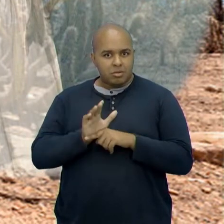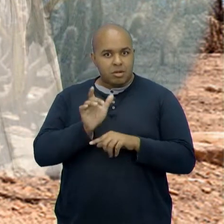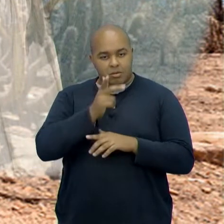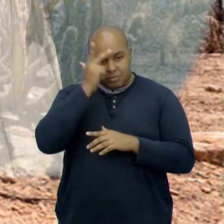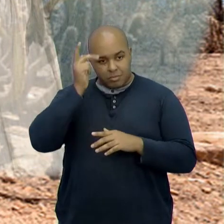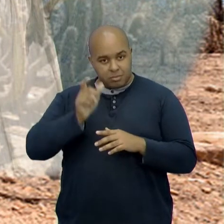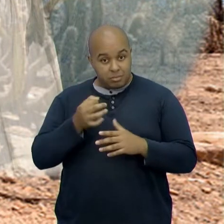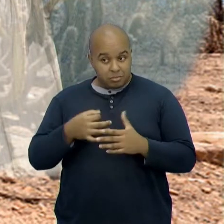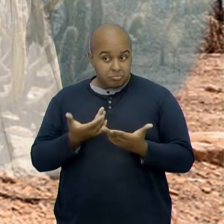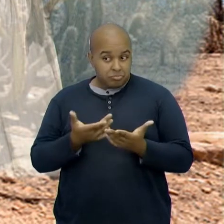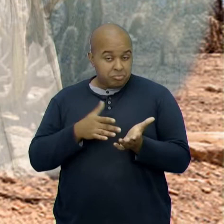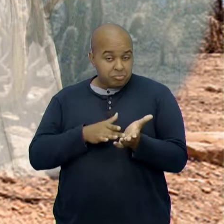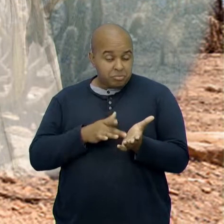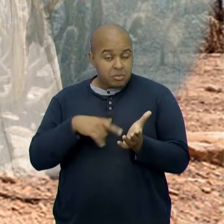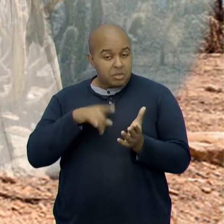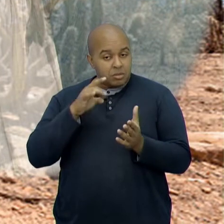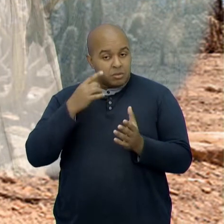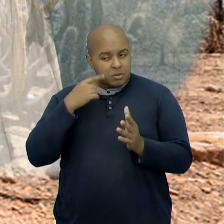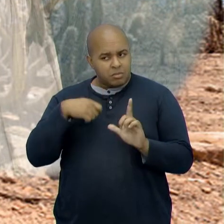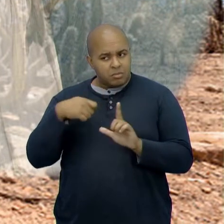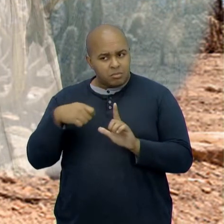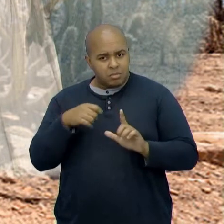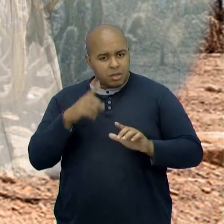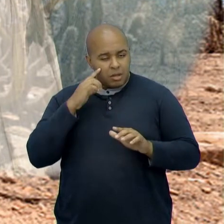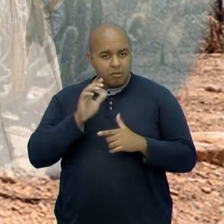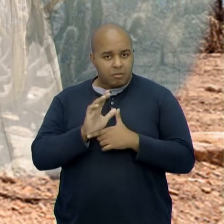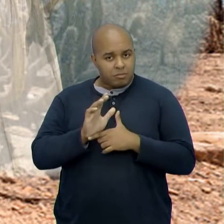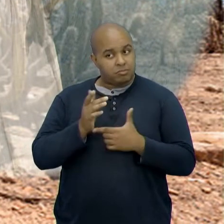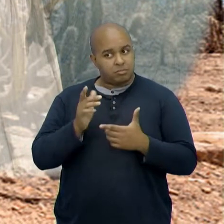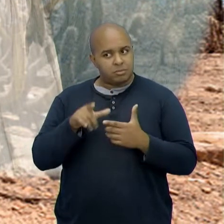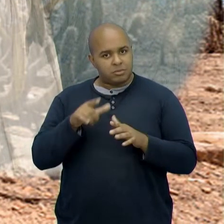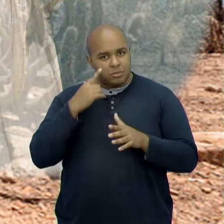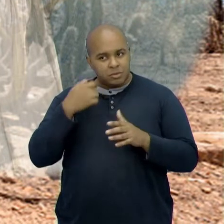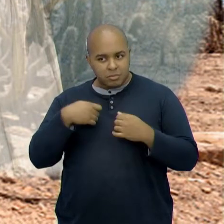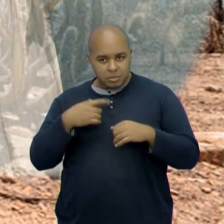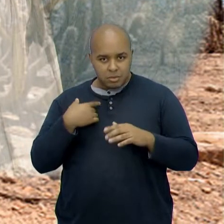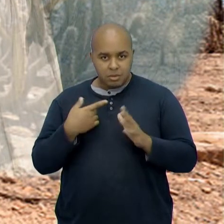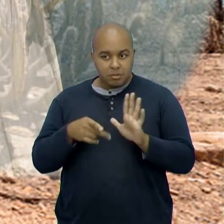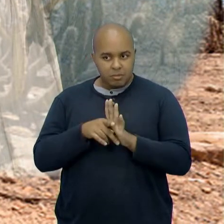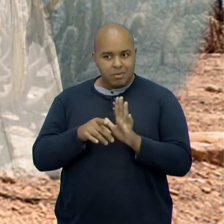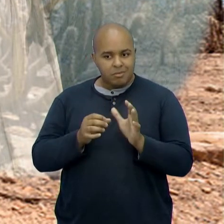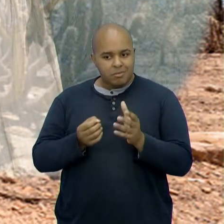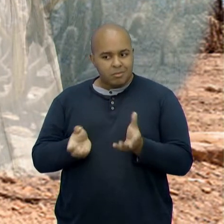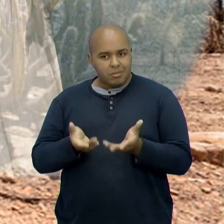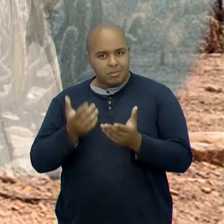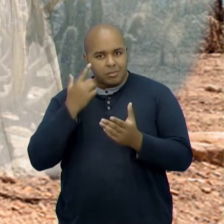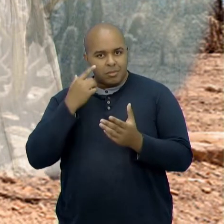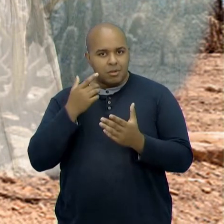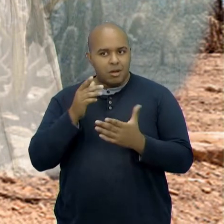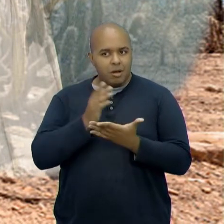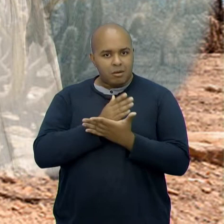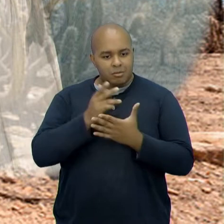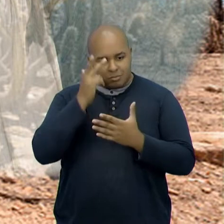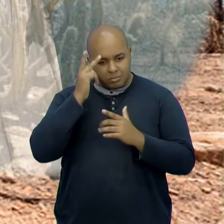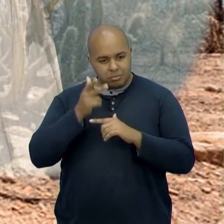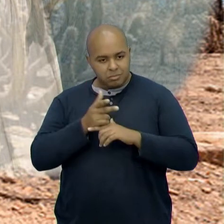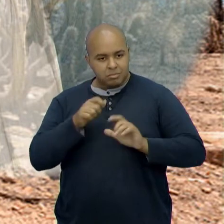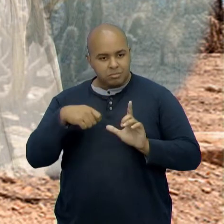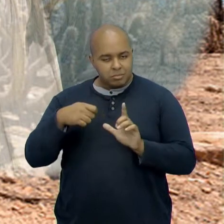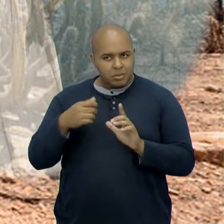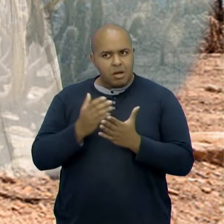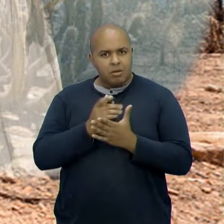Então, finjamos que a sua videoresenha seja um filme e que você precisa convencer uma produtora, uma